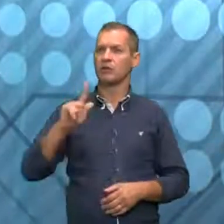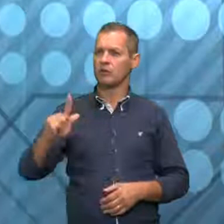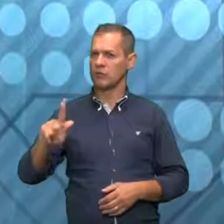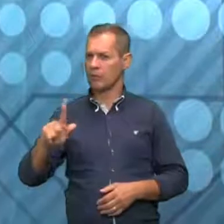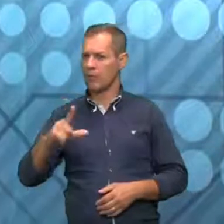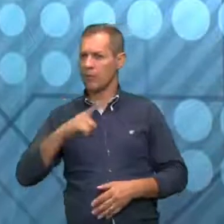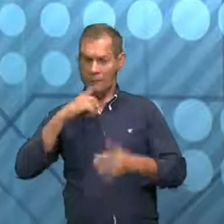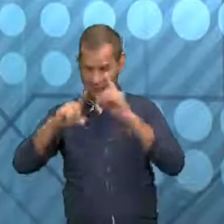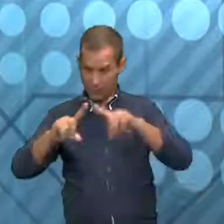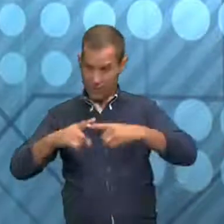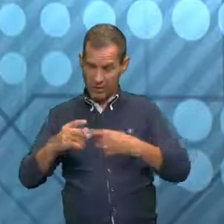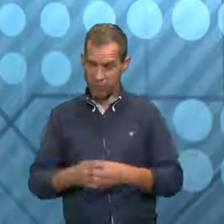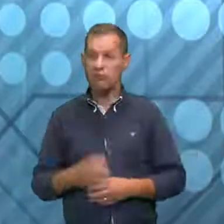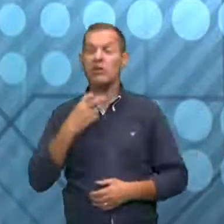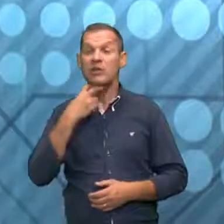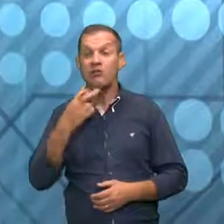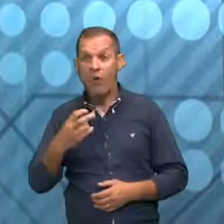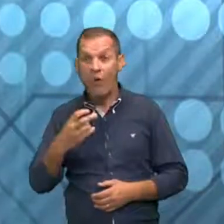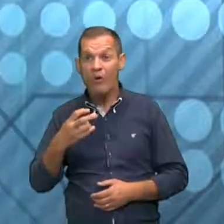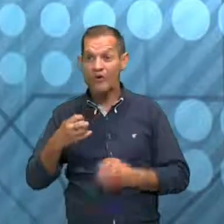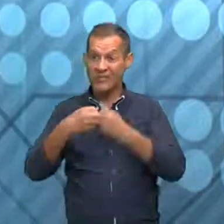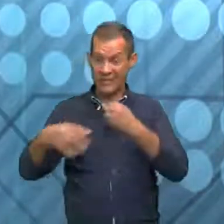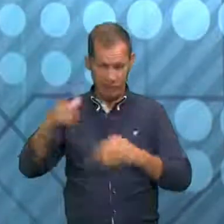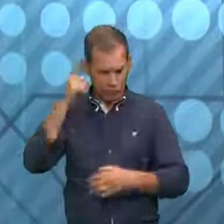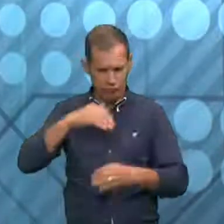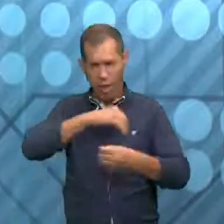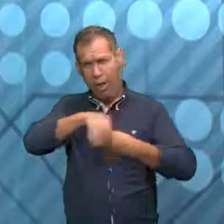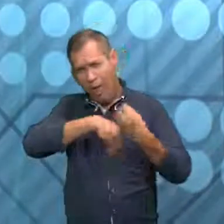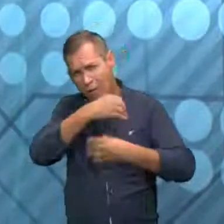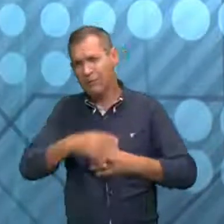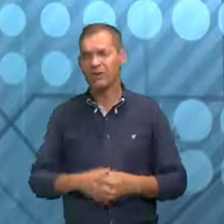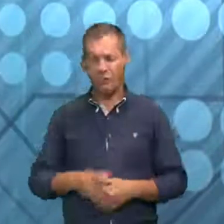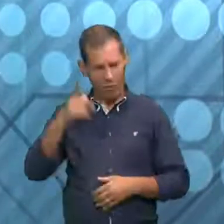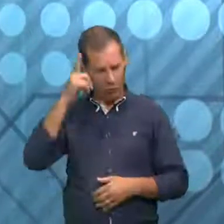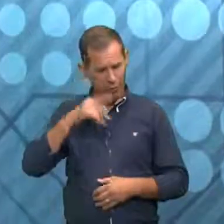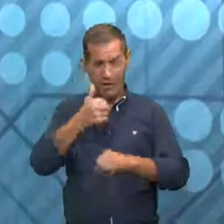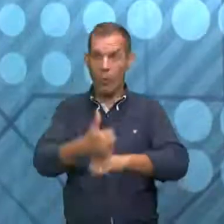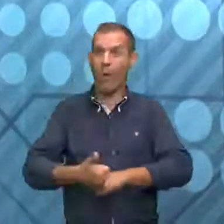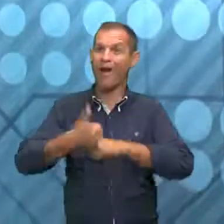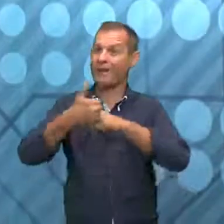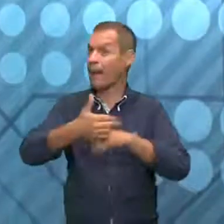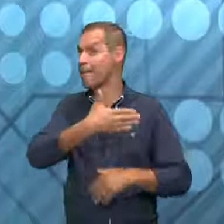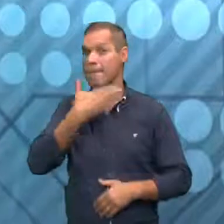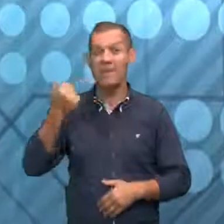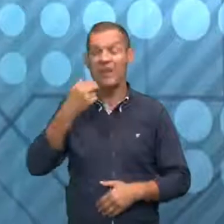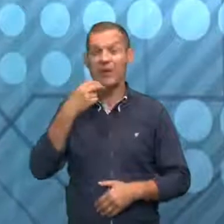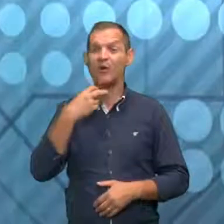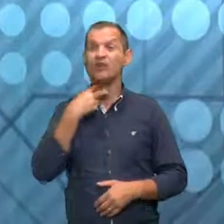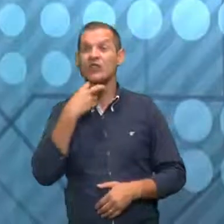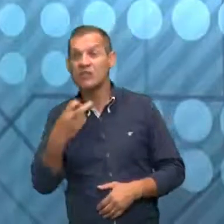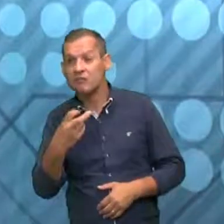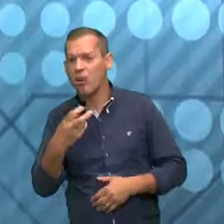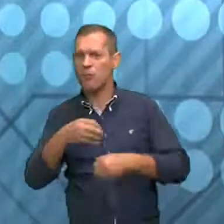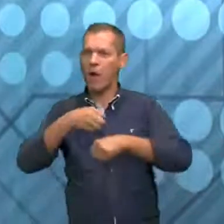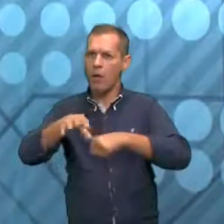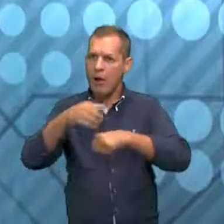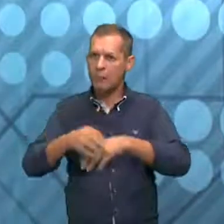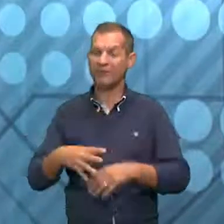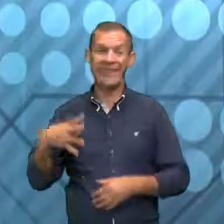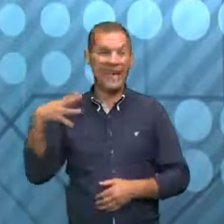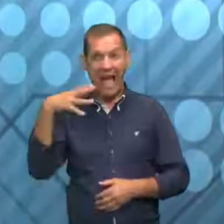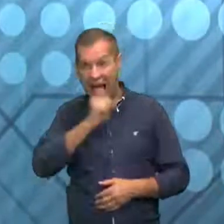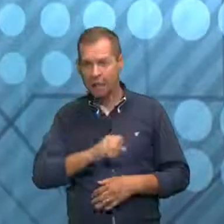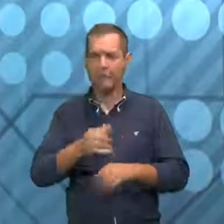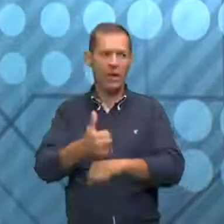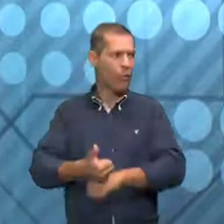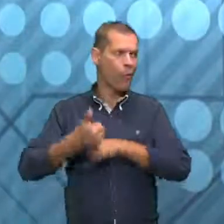era para dados e coloca a voz nela e você consegue fazer uma mistura que ela consegue dar uma qualidade muito melhor de voz, uma transmissão mais rápida,